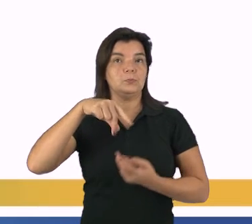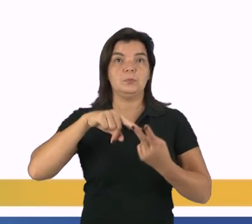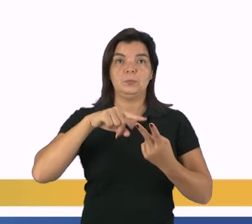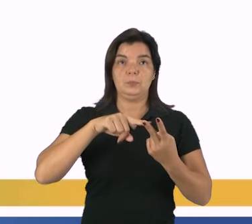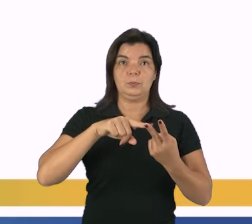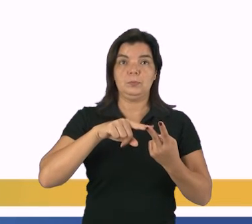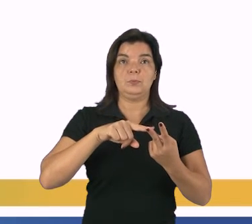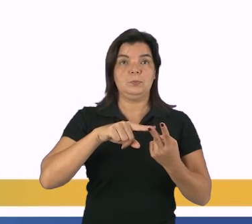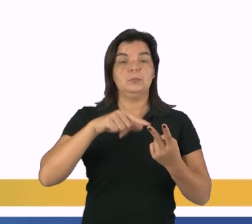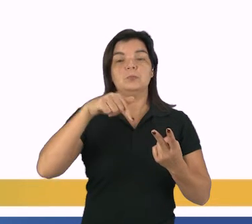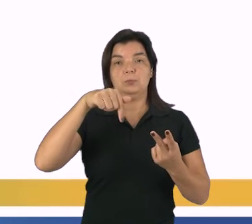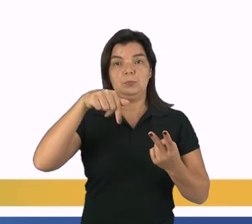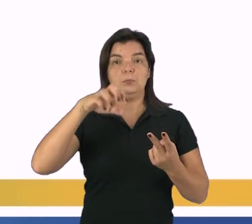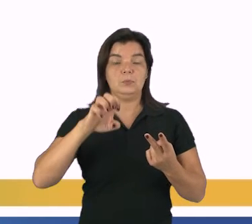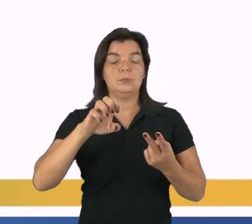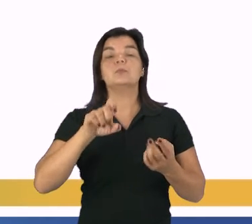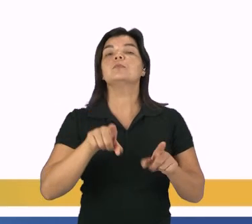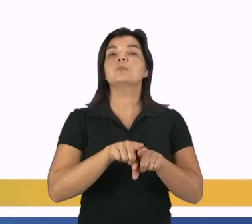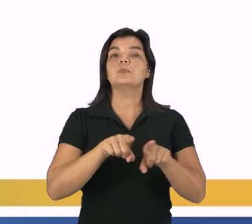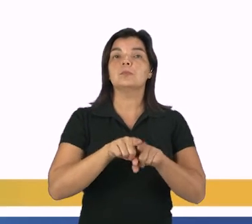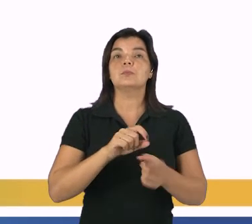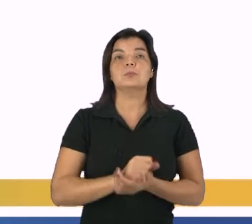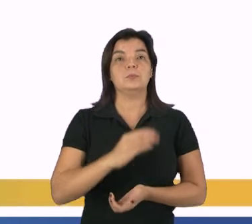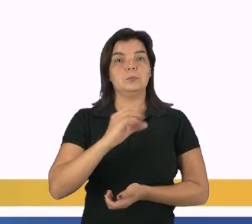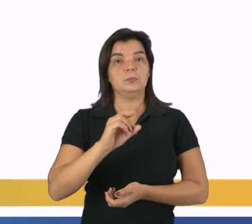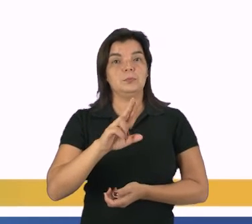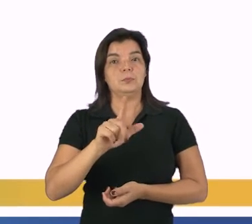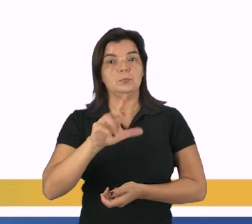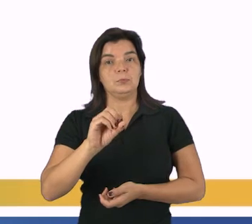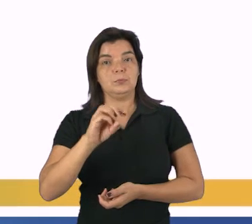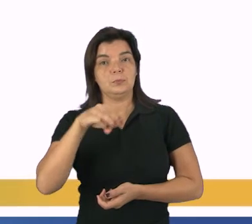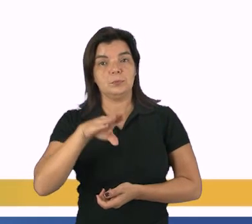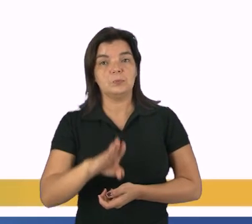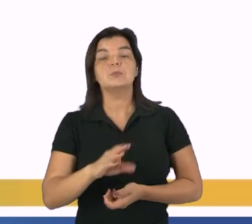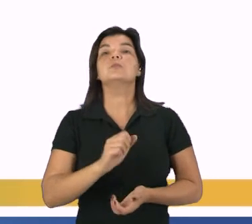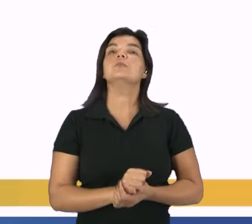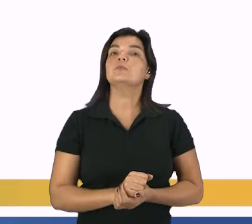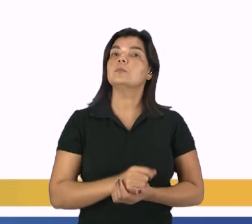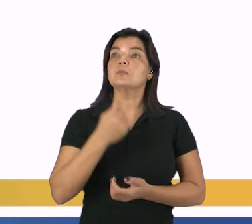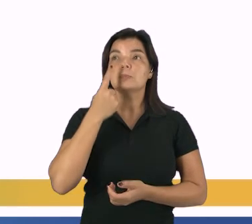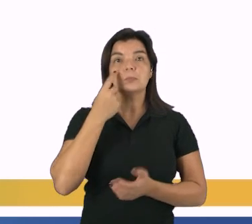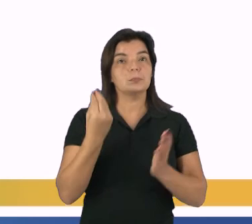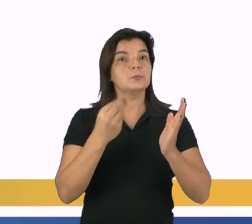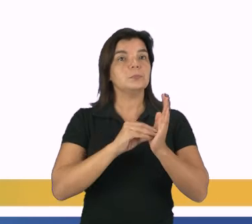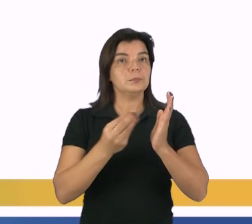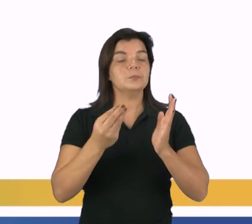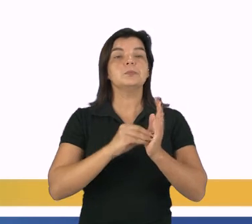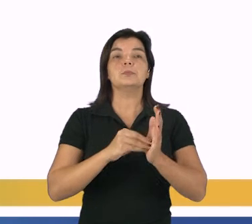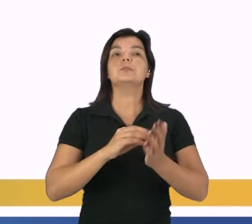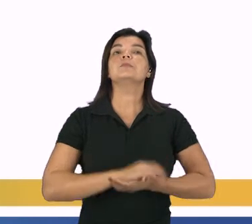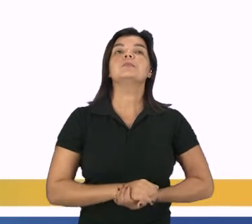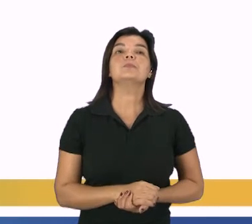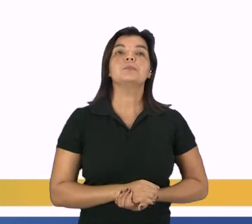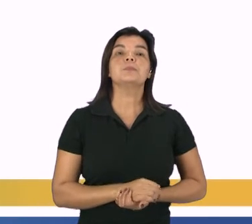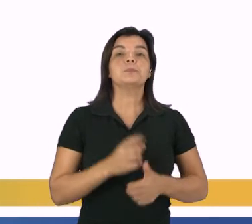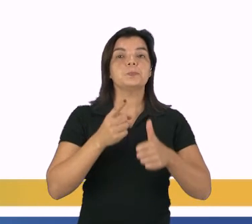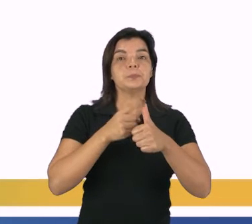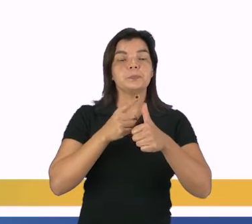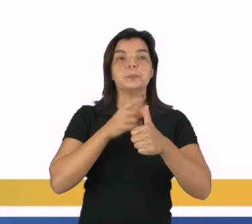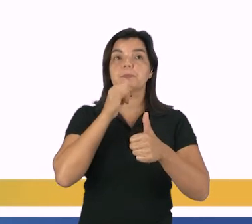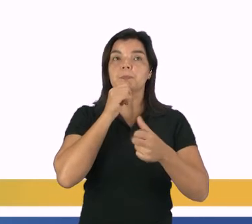esse aqui dividindo, né? Você vê que o campo elétrico fica a força dividido pelo campo. Tudo bem?